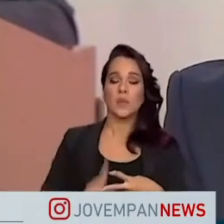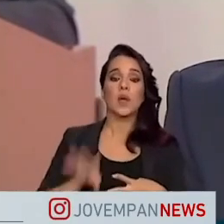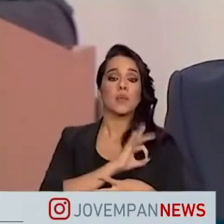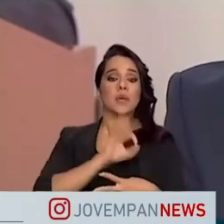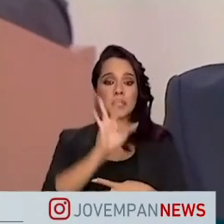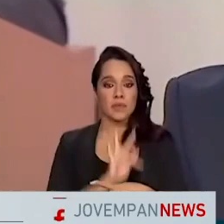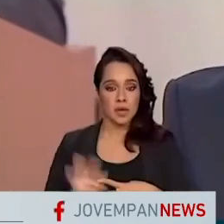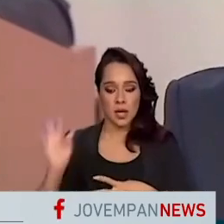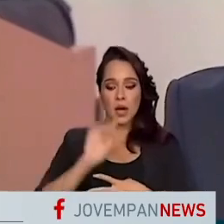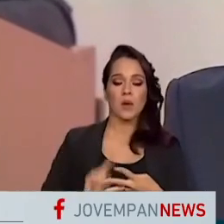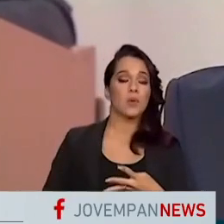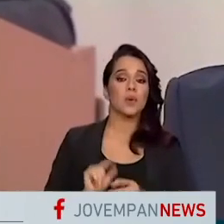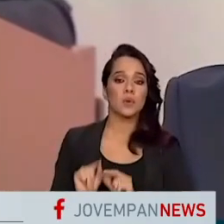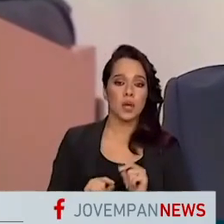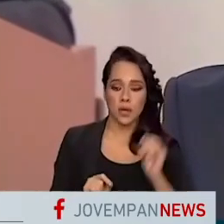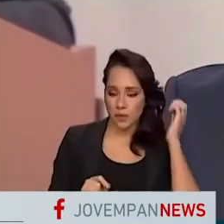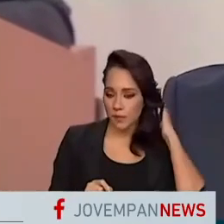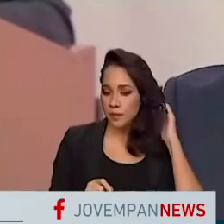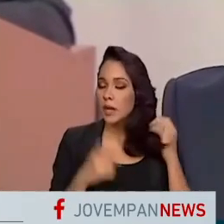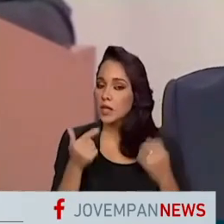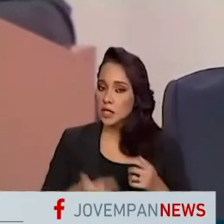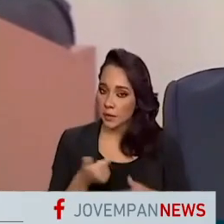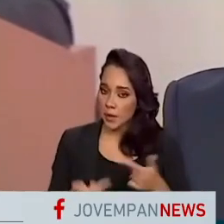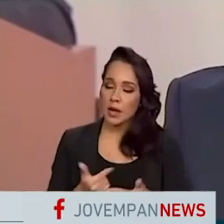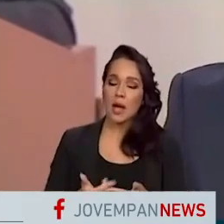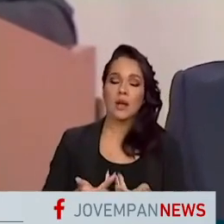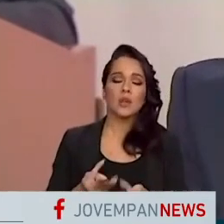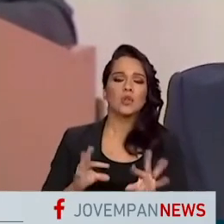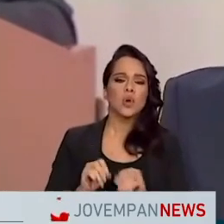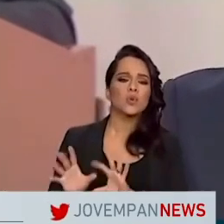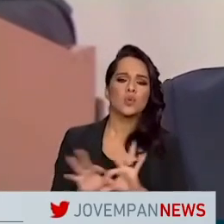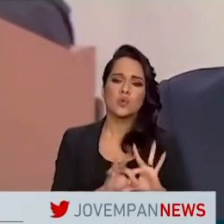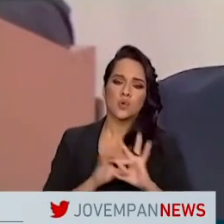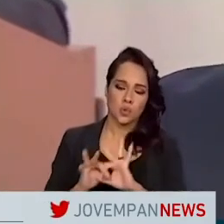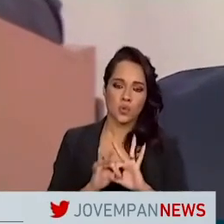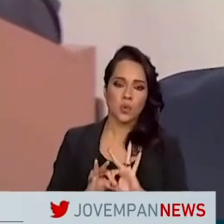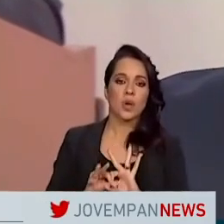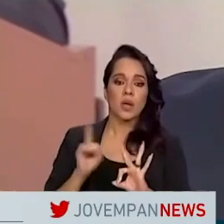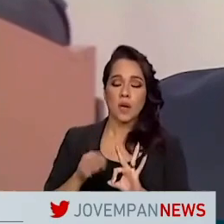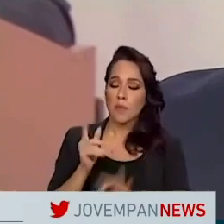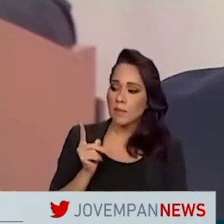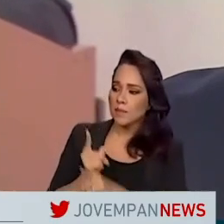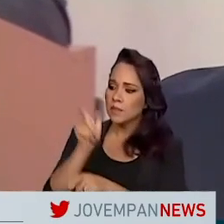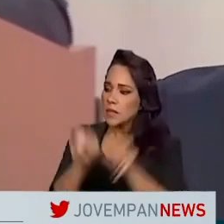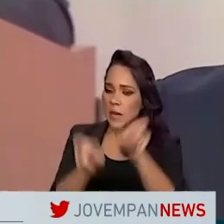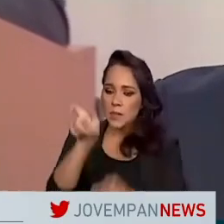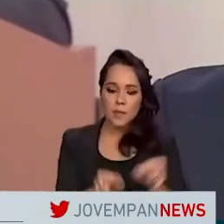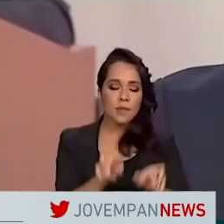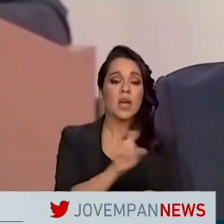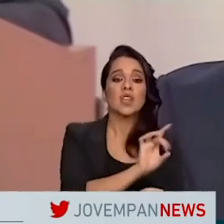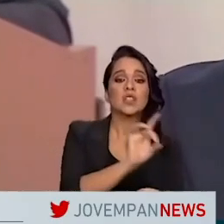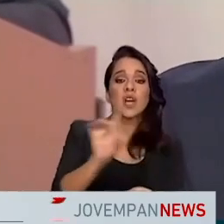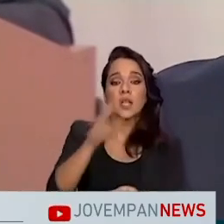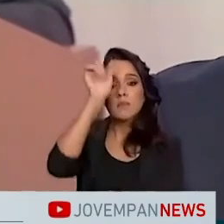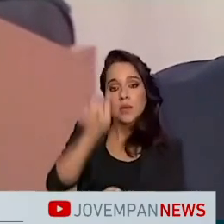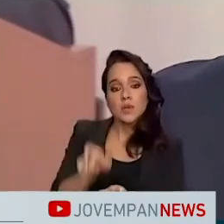os envolvidos na depredação. A atuarmos de forma coordenada para fazer a identificação de todos aqueles